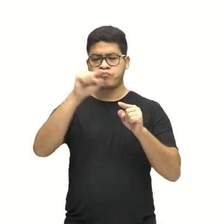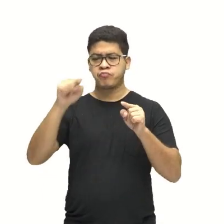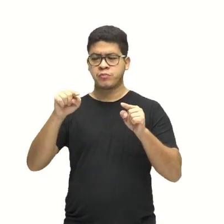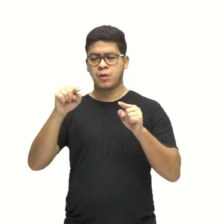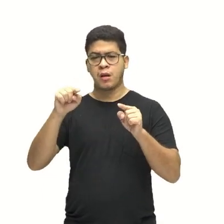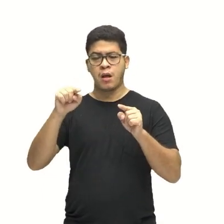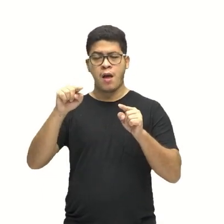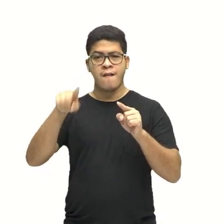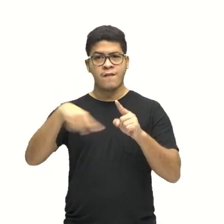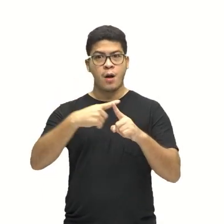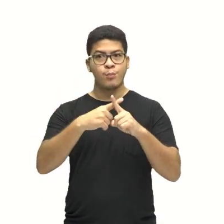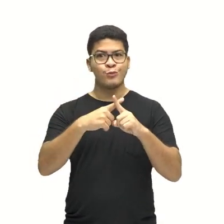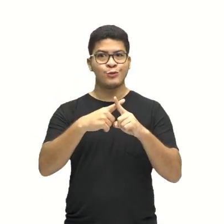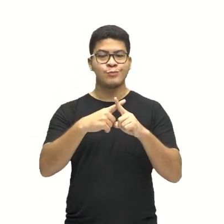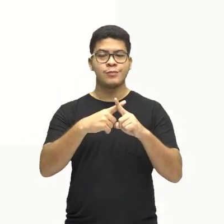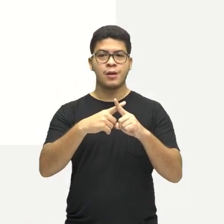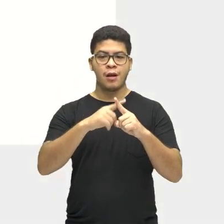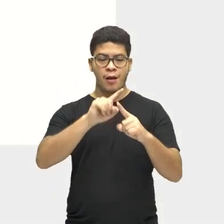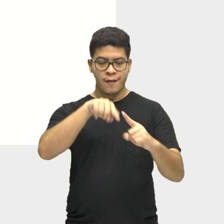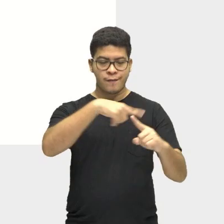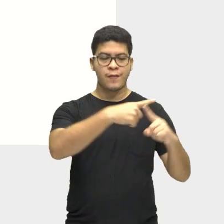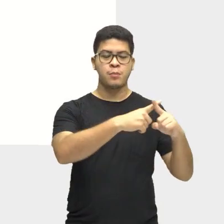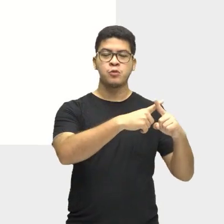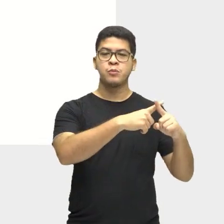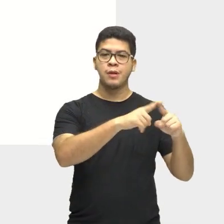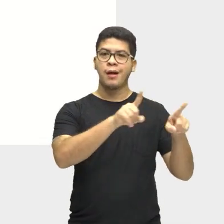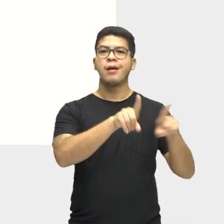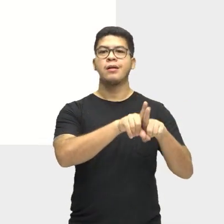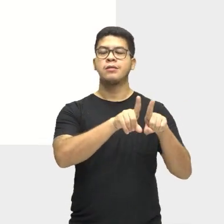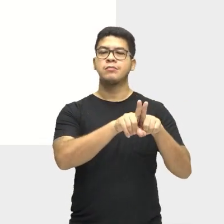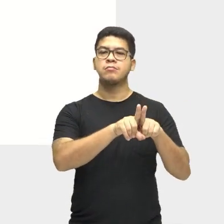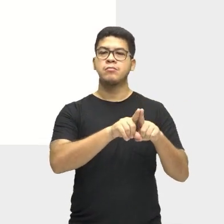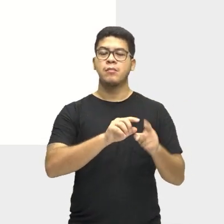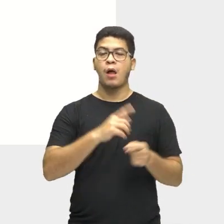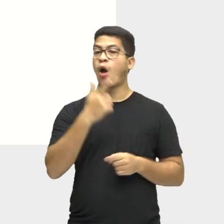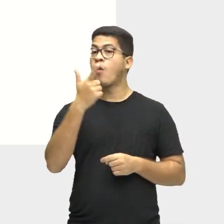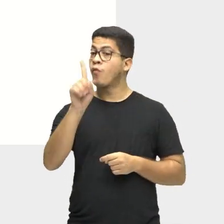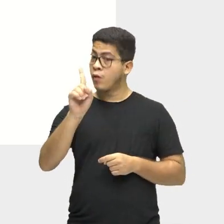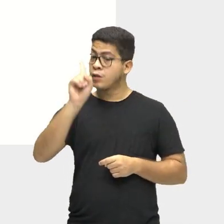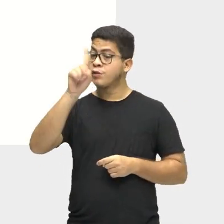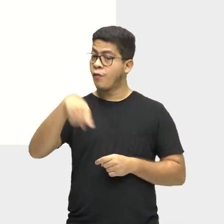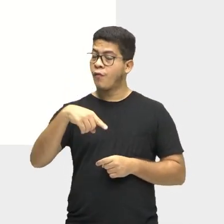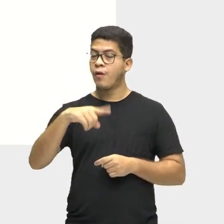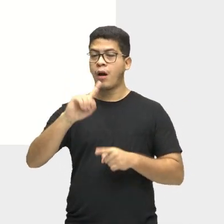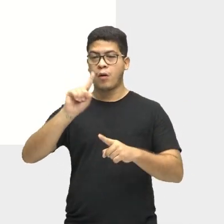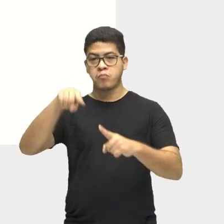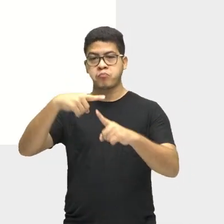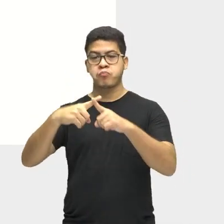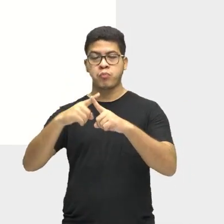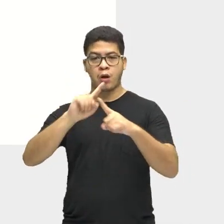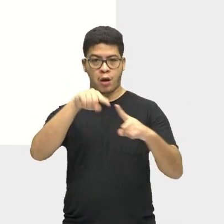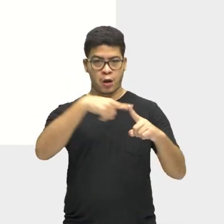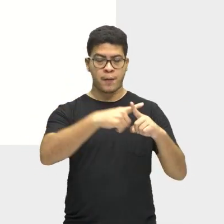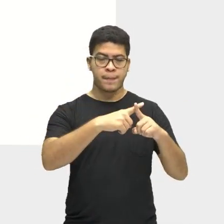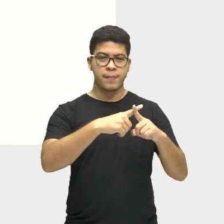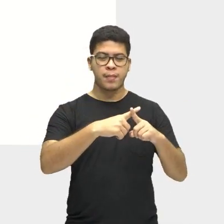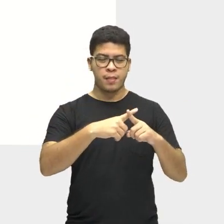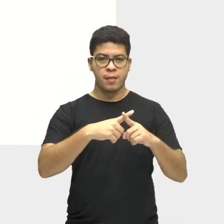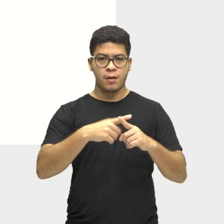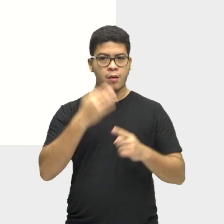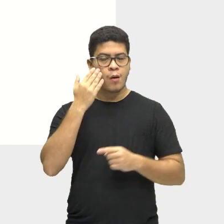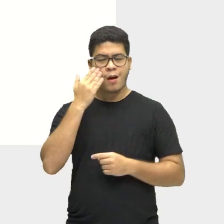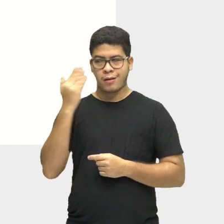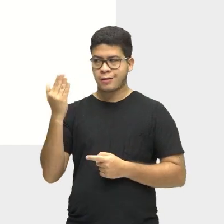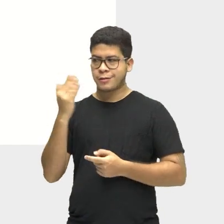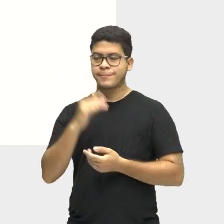ele multiplica o outro 2 também. Então eu vou multiplicar esses elementos, tá? Vou multiplicar o